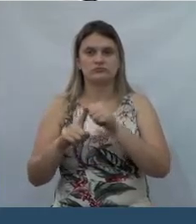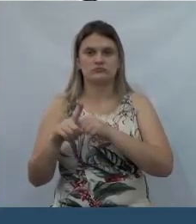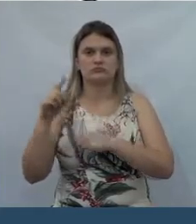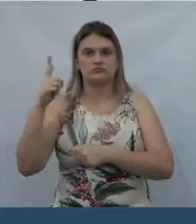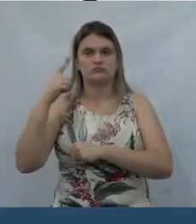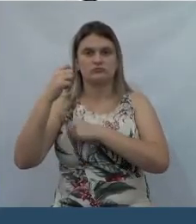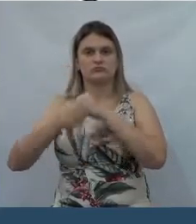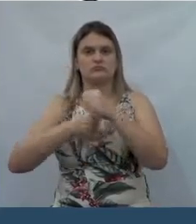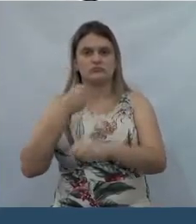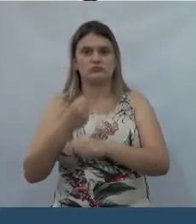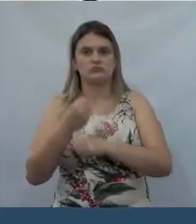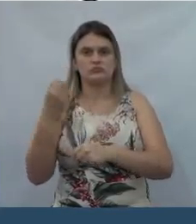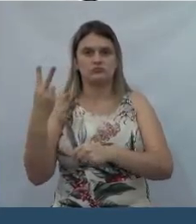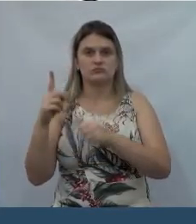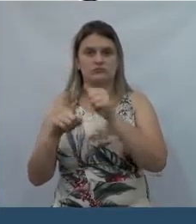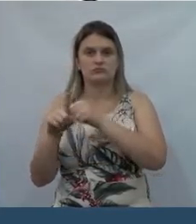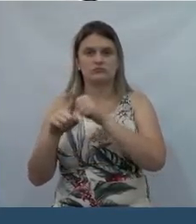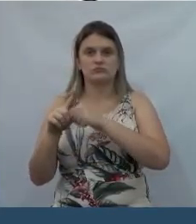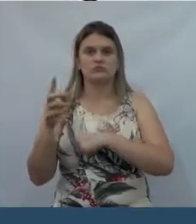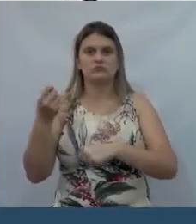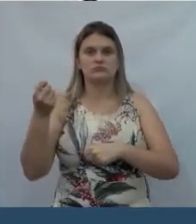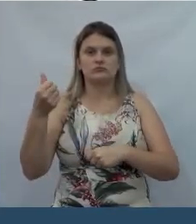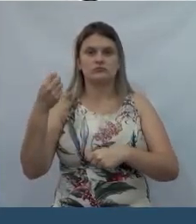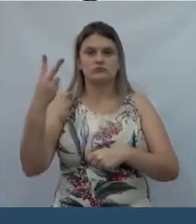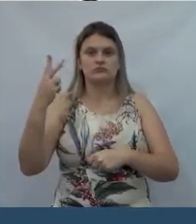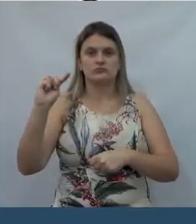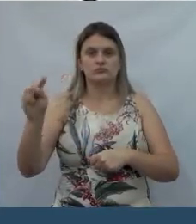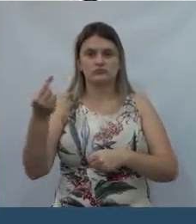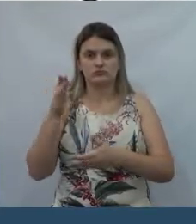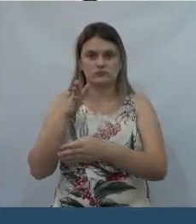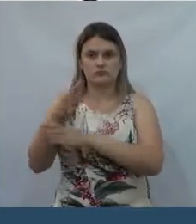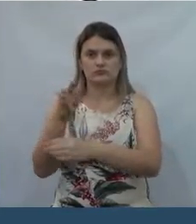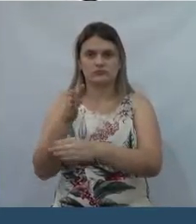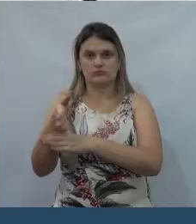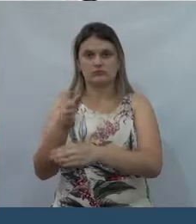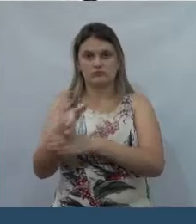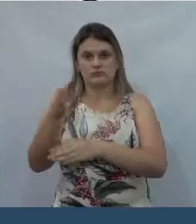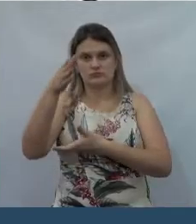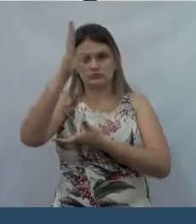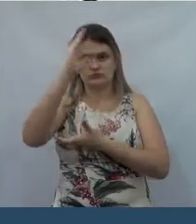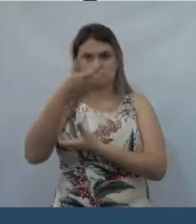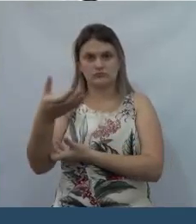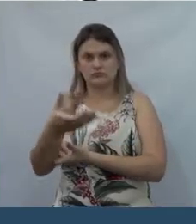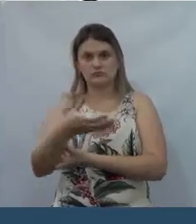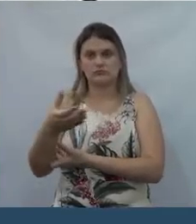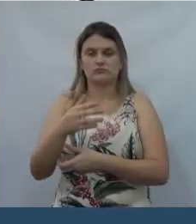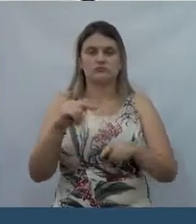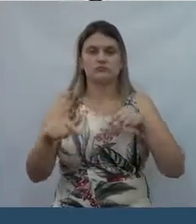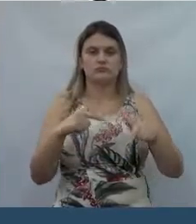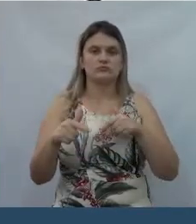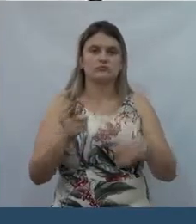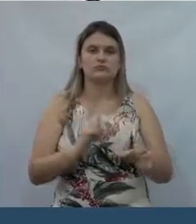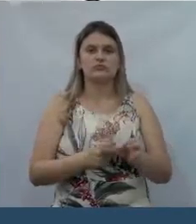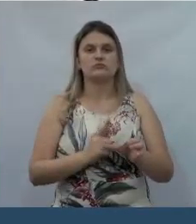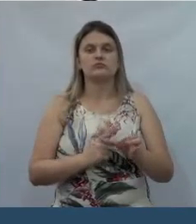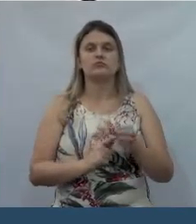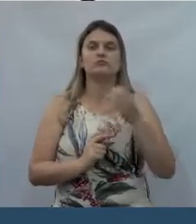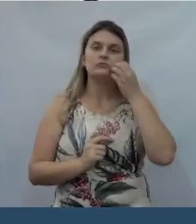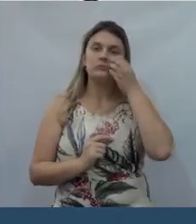ou 2 meses aí, quase 2 mil atendimentos à nossa cidade,